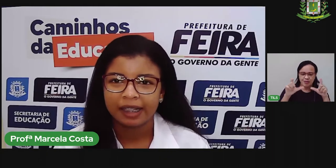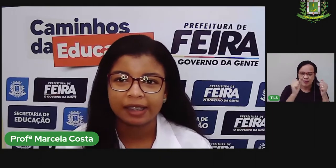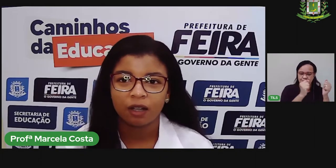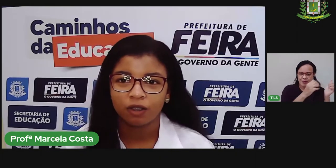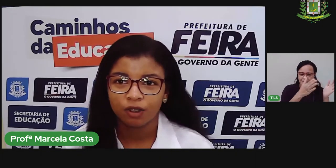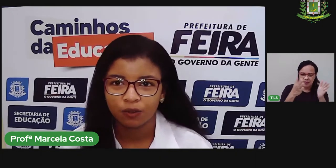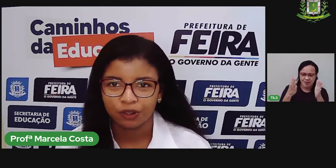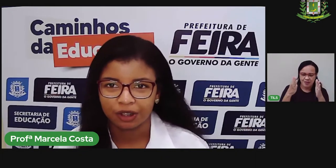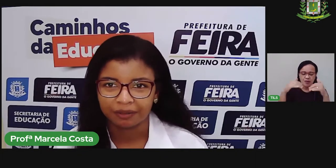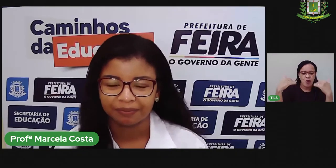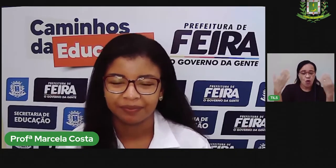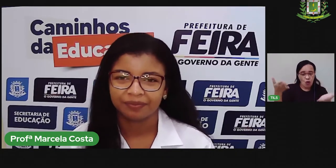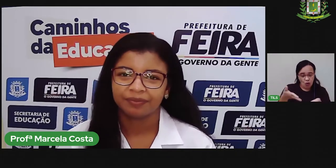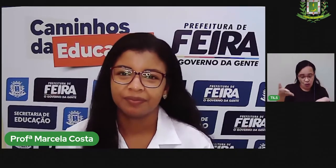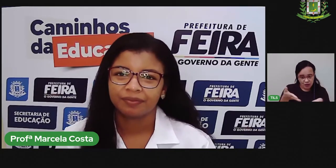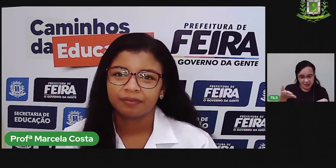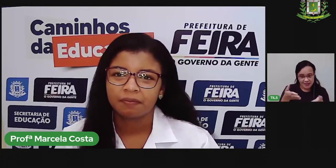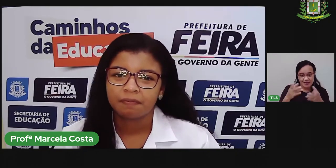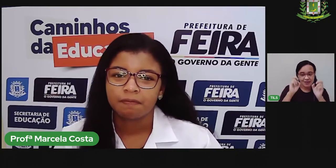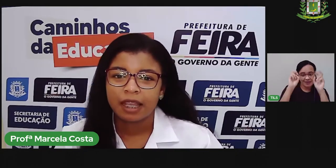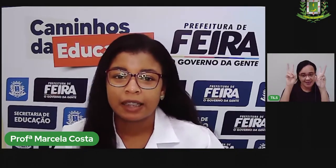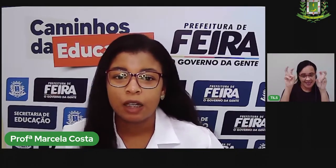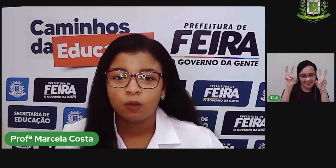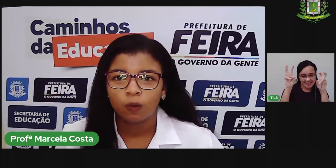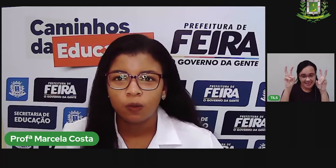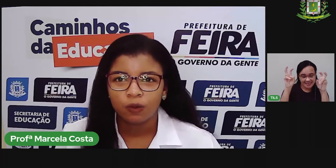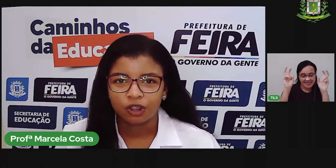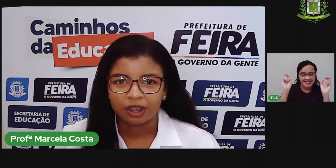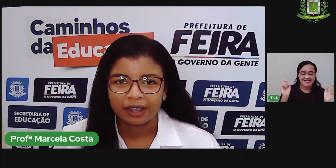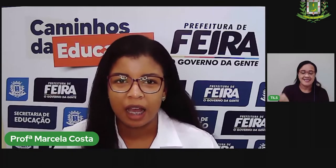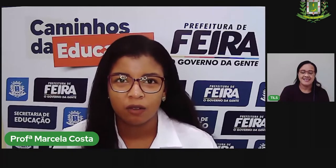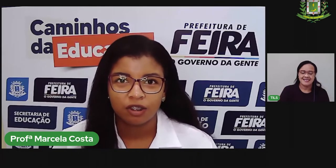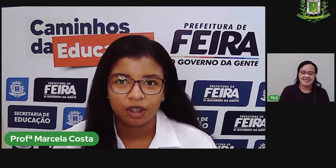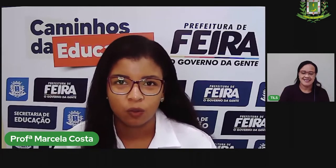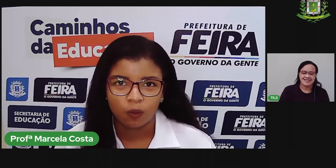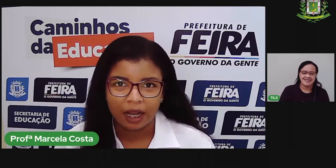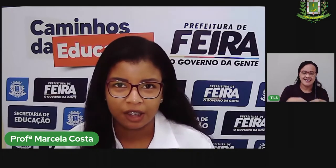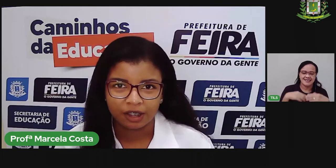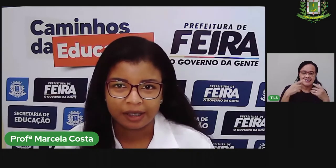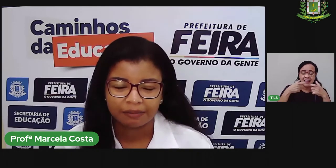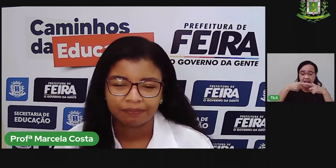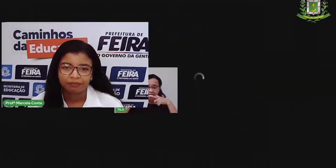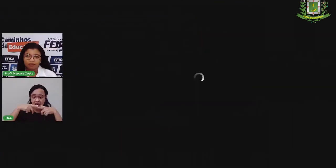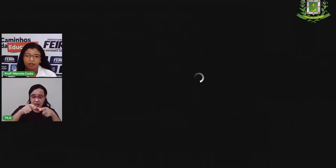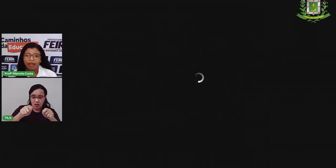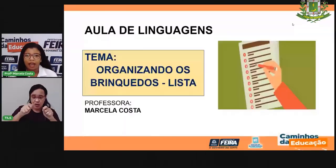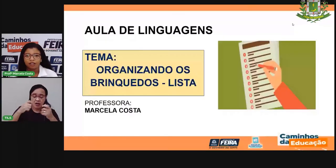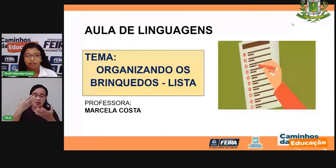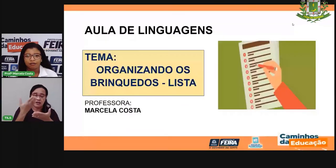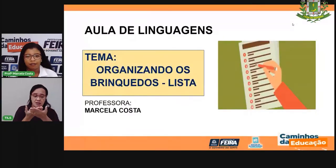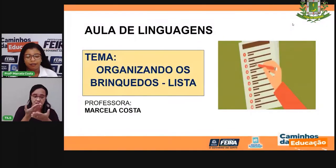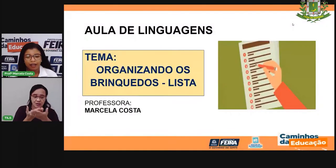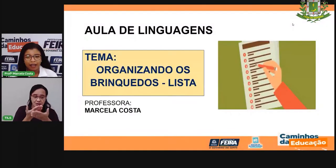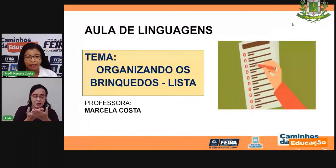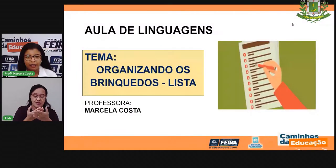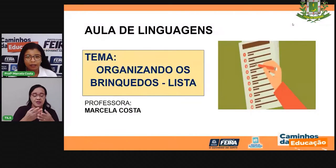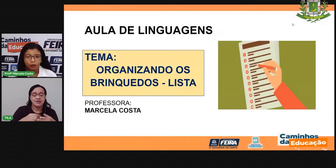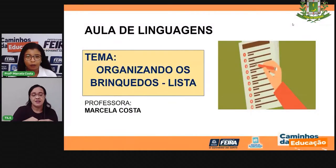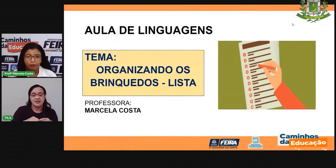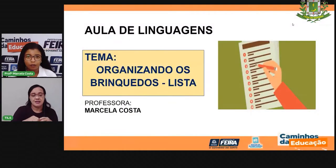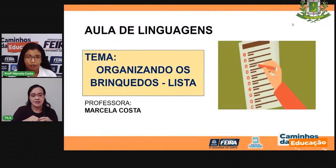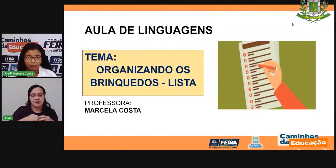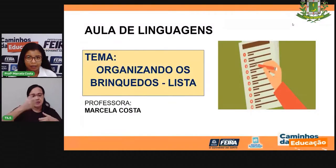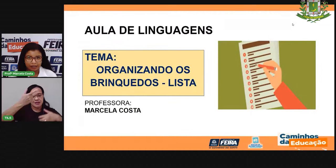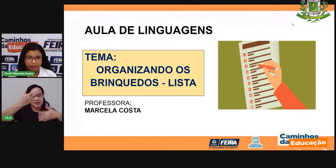abordar nessa aula de hoje. Então, hoje, na aula de linguagem, a gente vai falar, né?